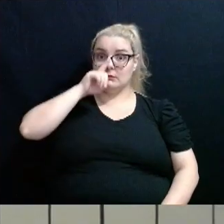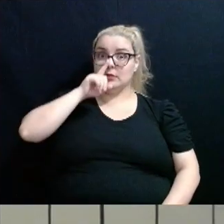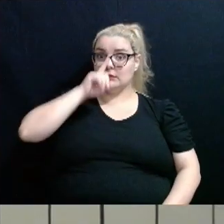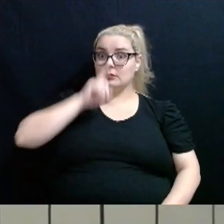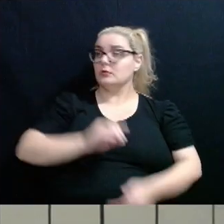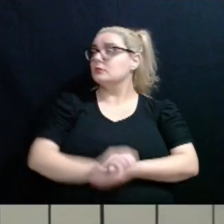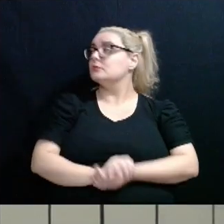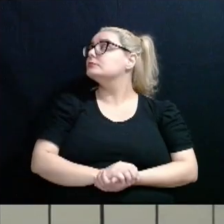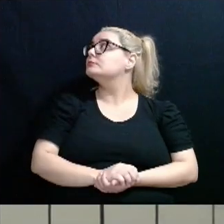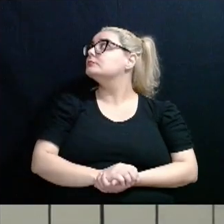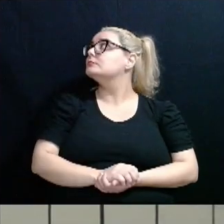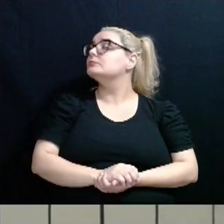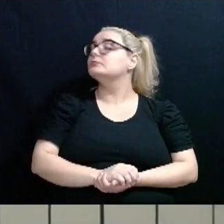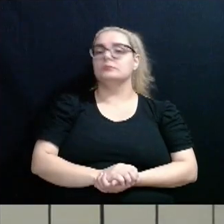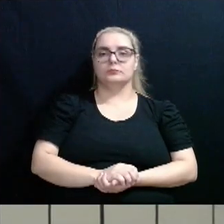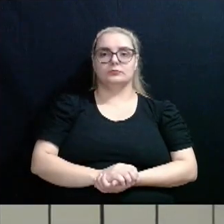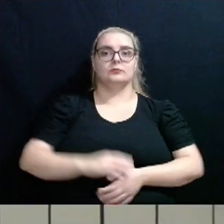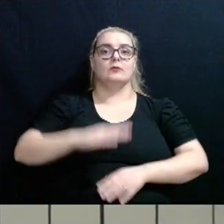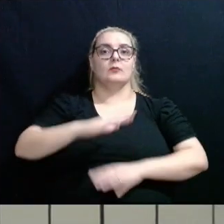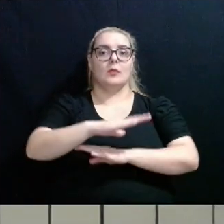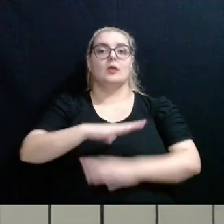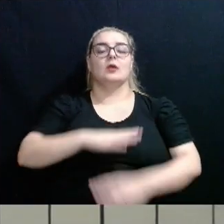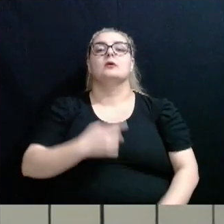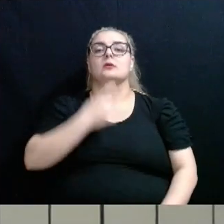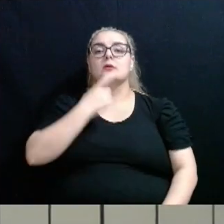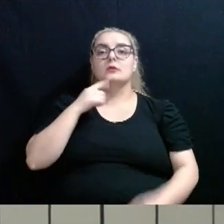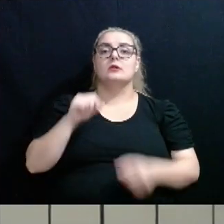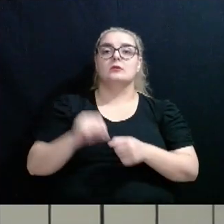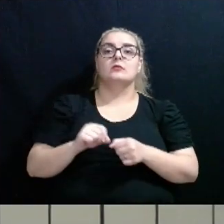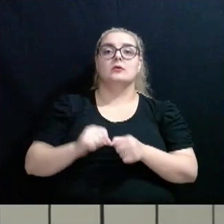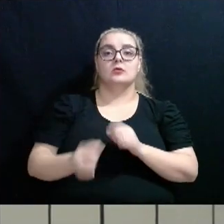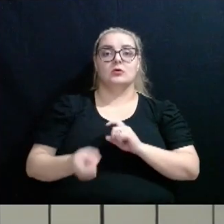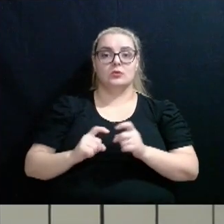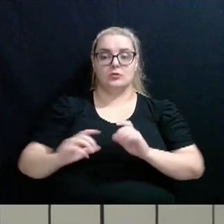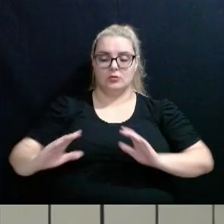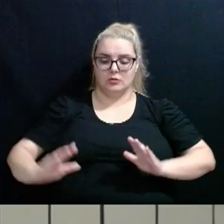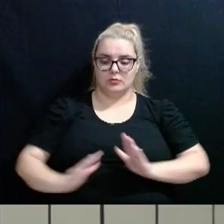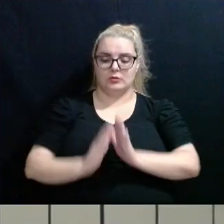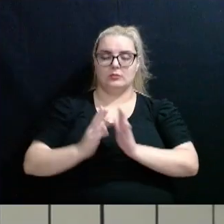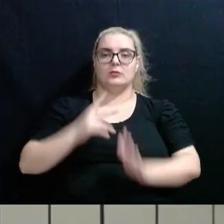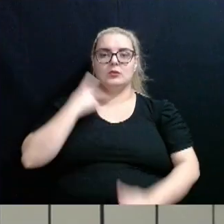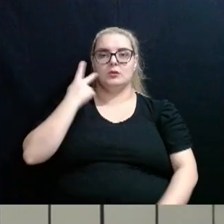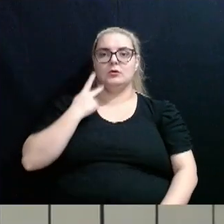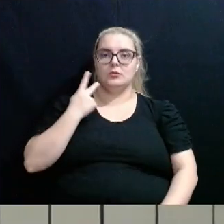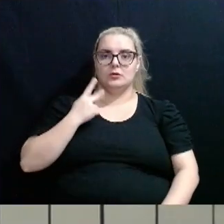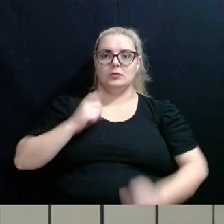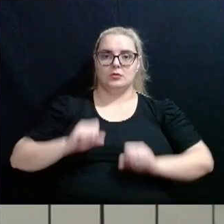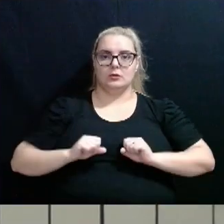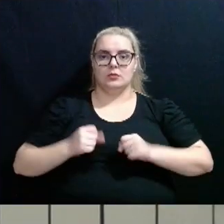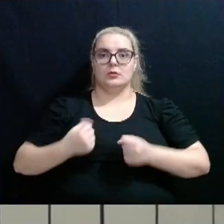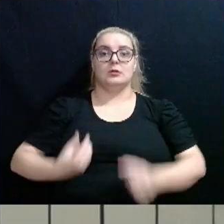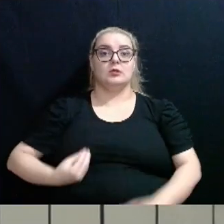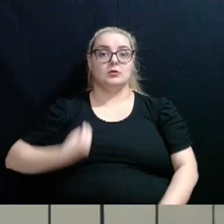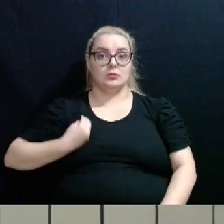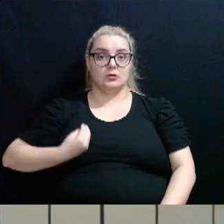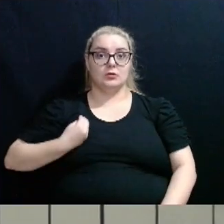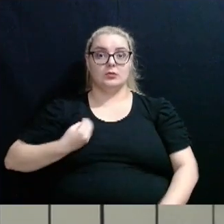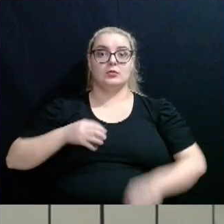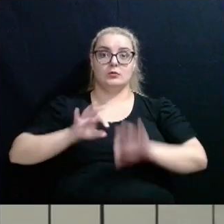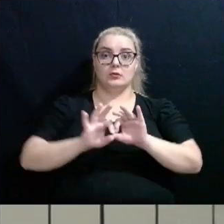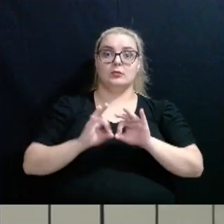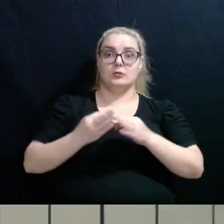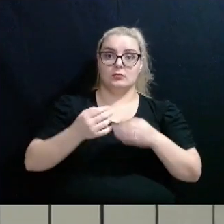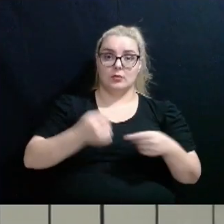A Câmara de Campinas realizou uma reunião da Frente Parlamentar em Defesa da Vida e da Família para discutir o